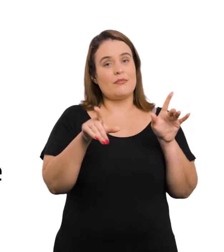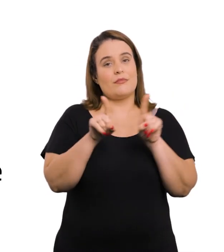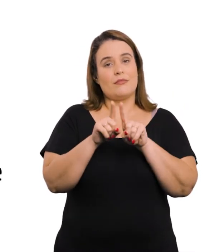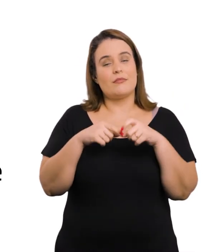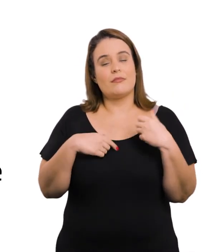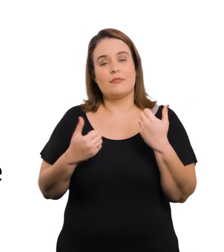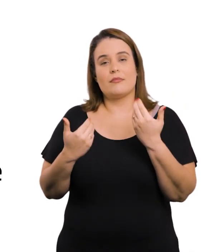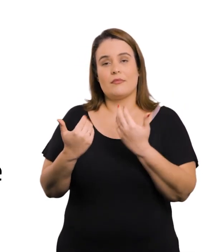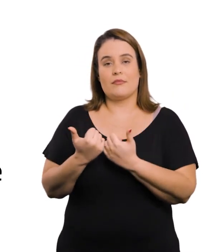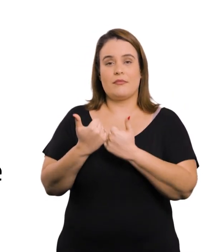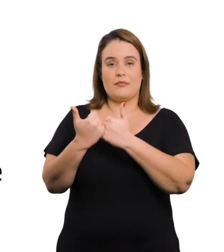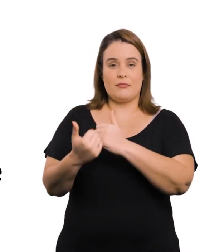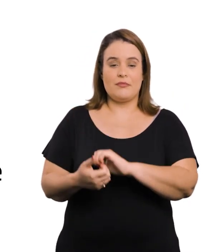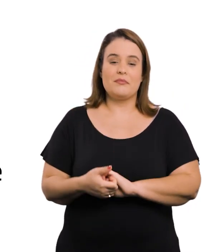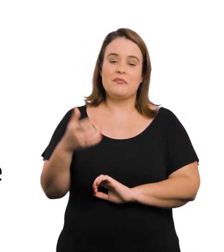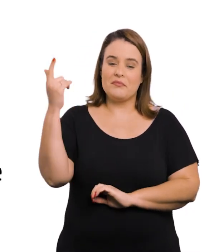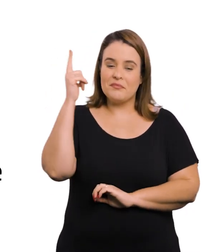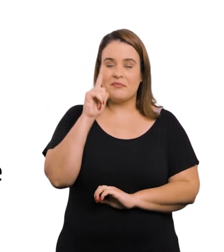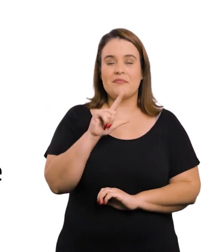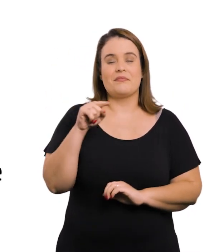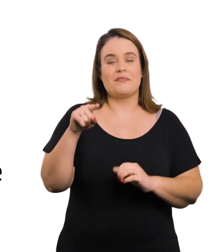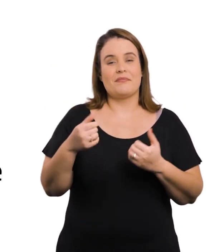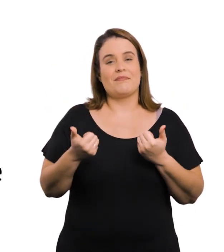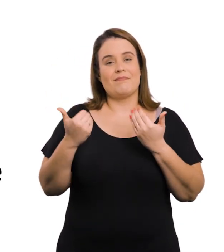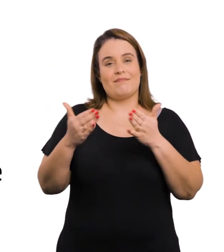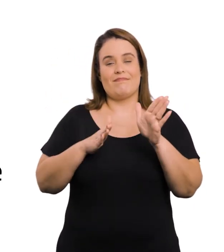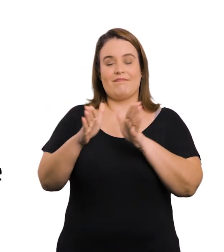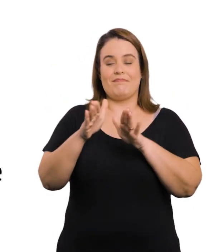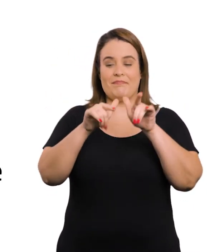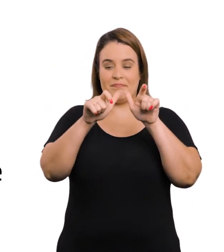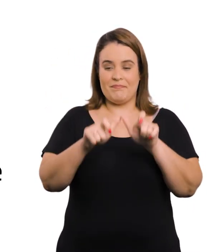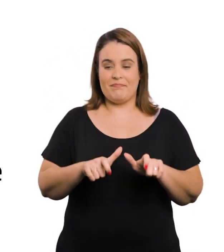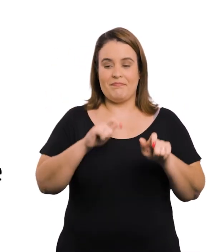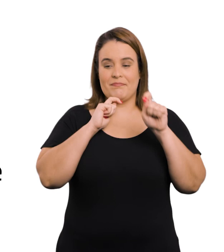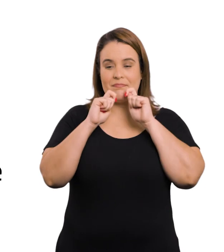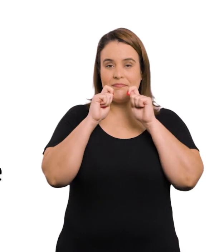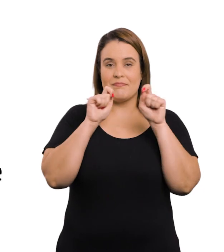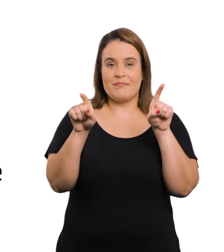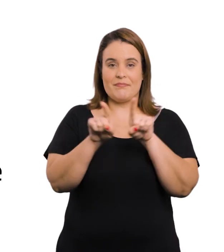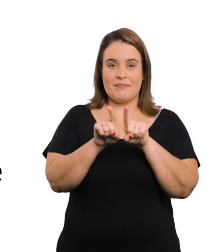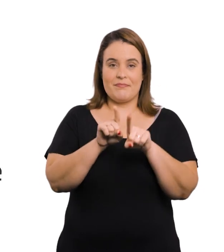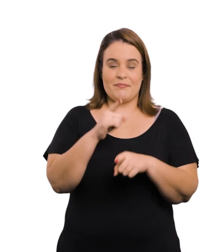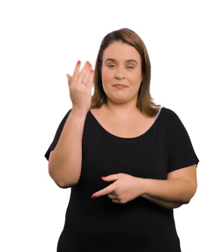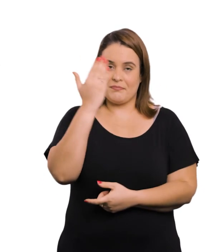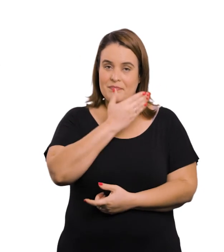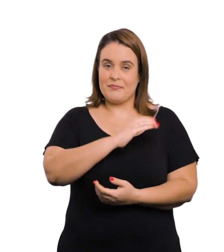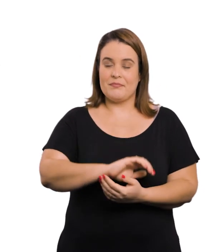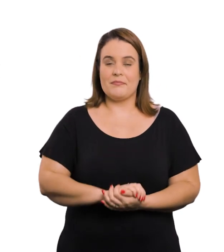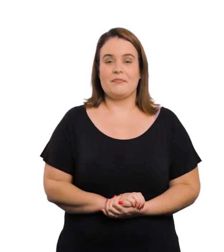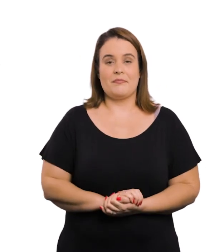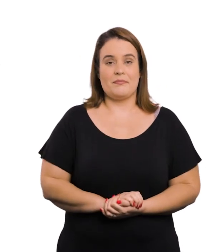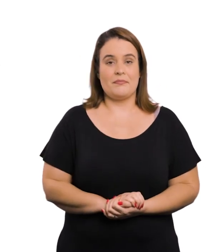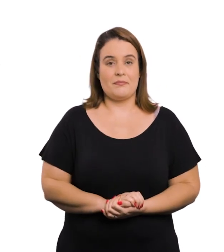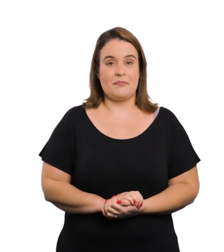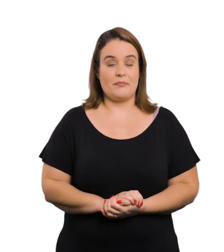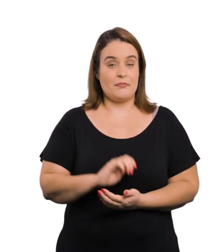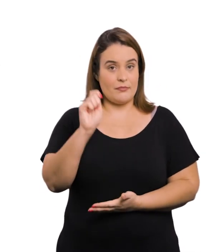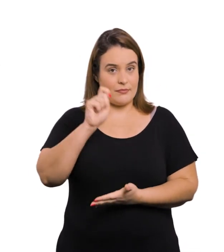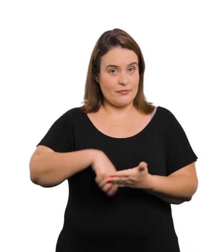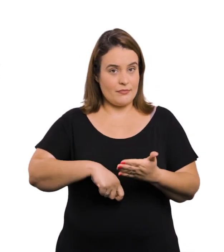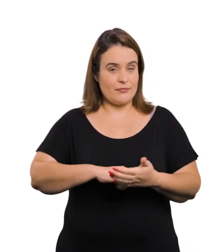e disponibilizar apoios, e garantir acessibilidade nos locais de entrevistas e testes. Na